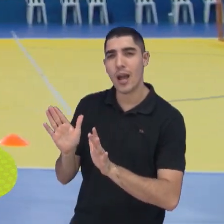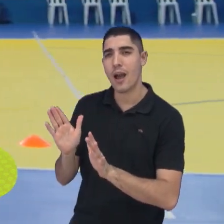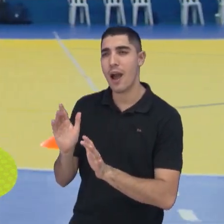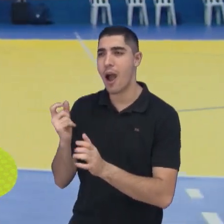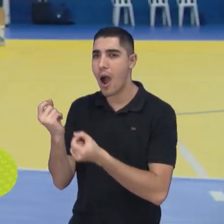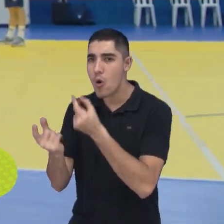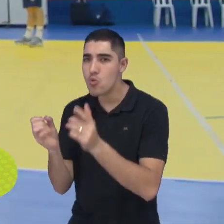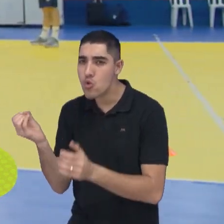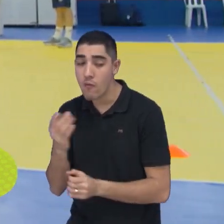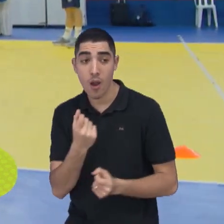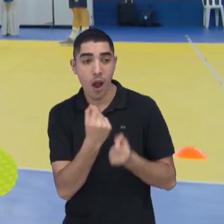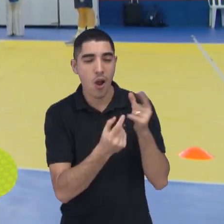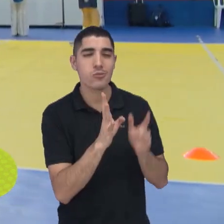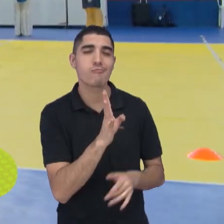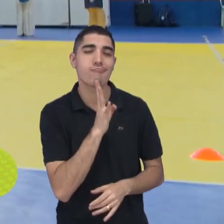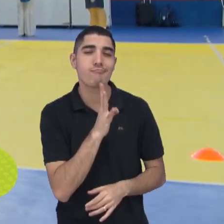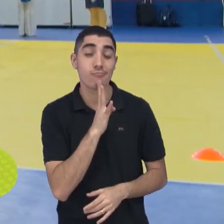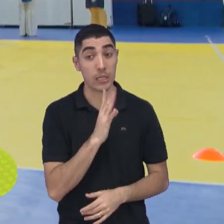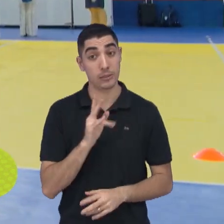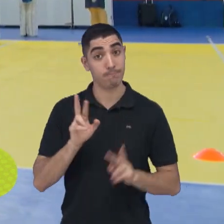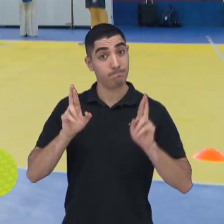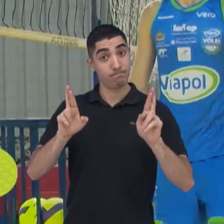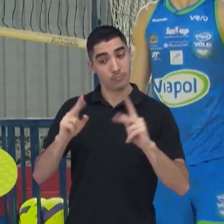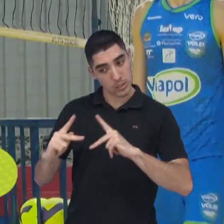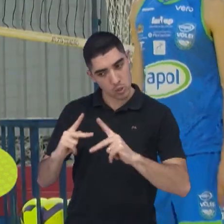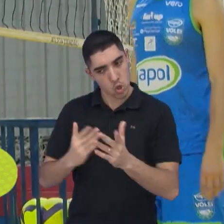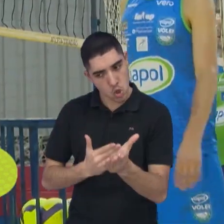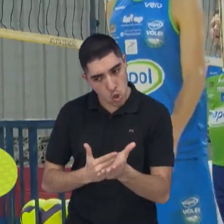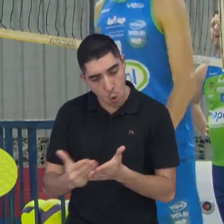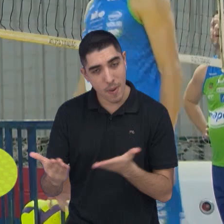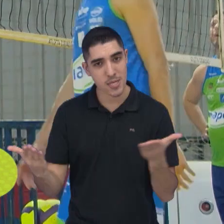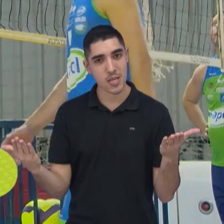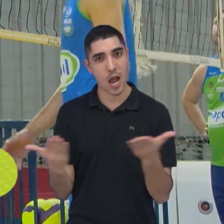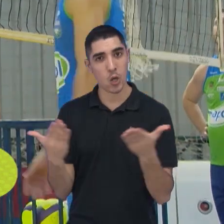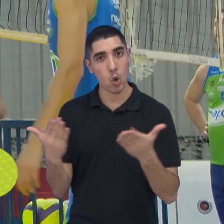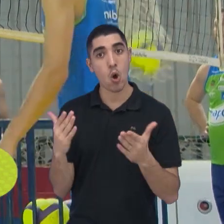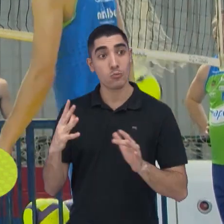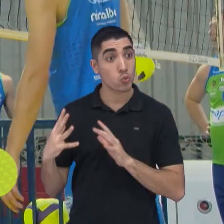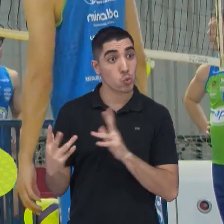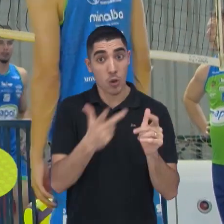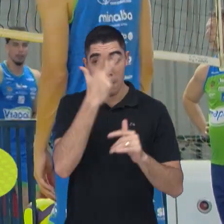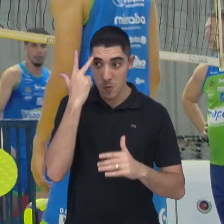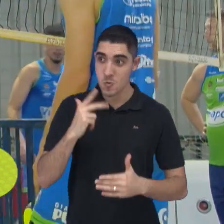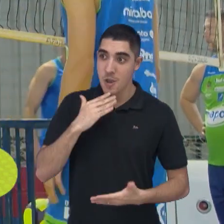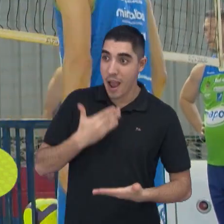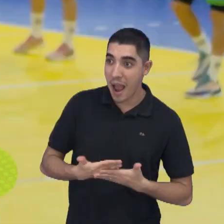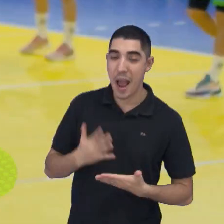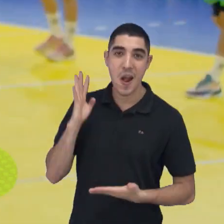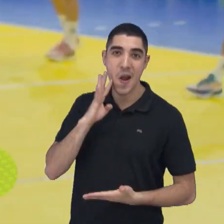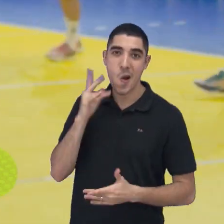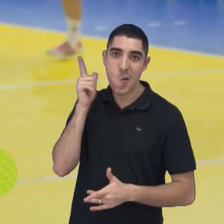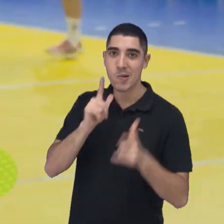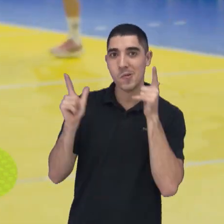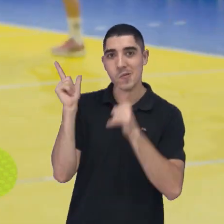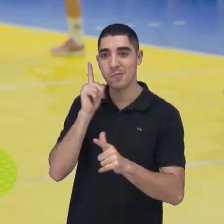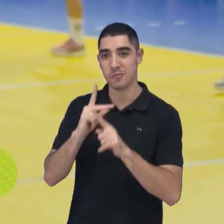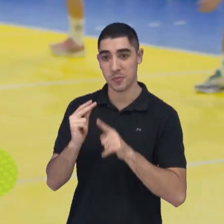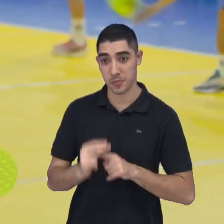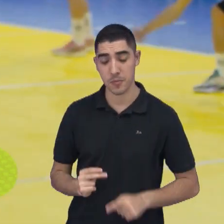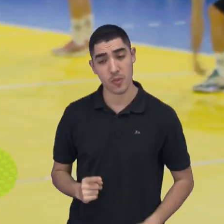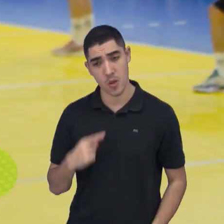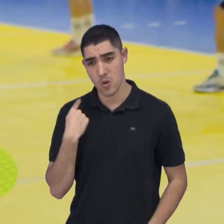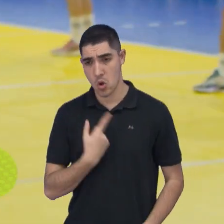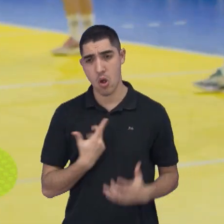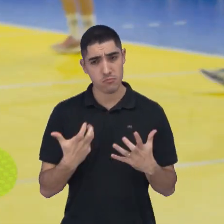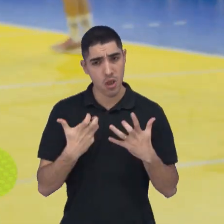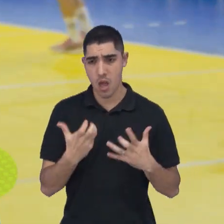que o Vôlei São José começa uma nova caminhada, querendo surpreender e conquistar títulos. Cara, nós vamos brigar por tudo